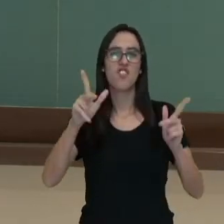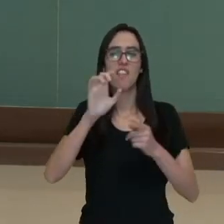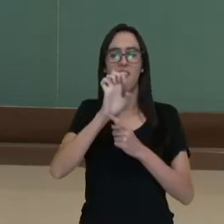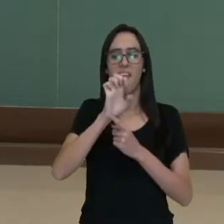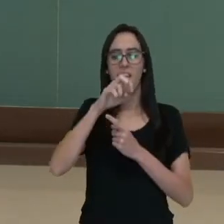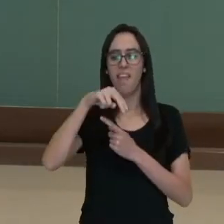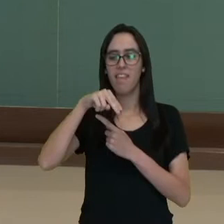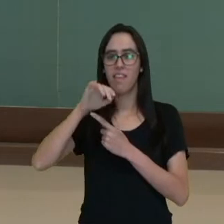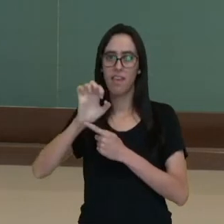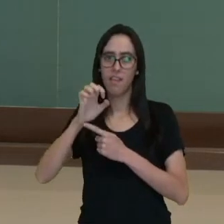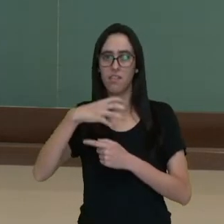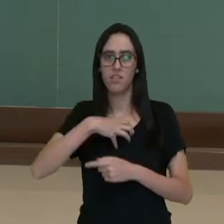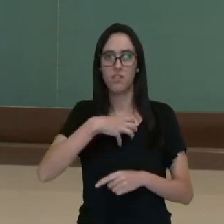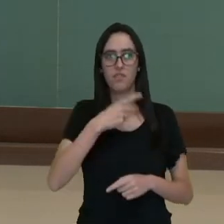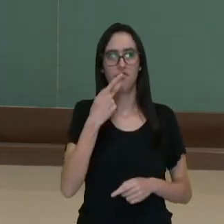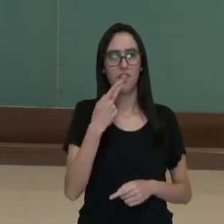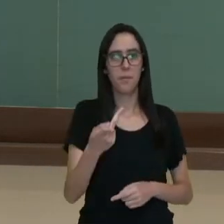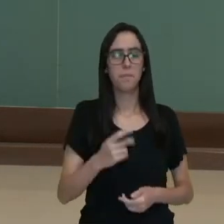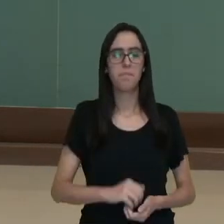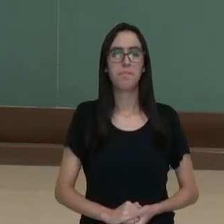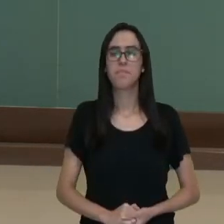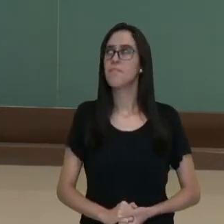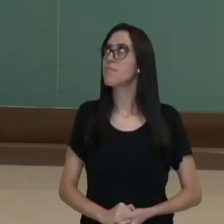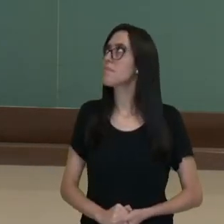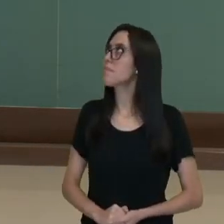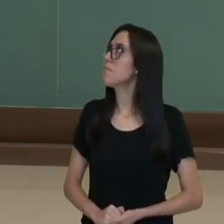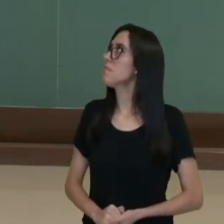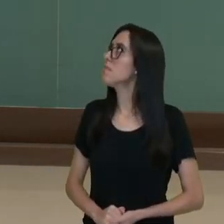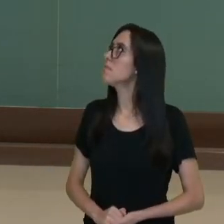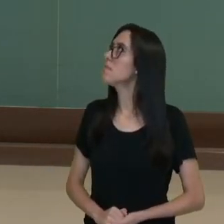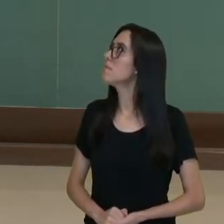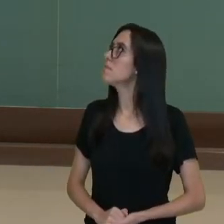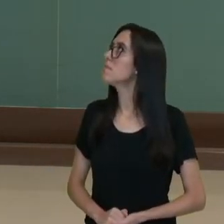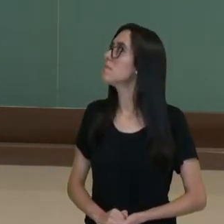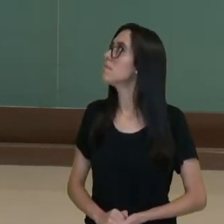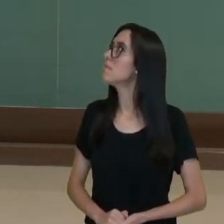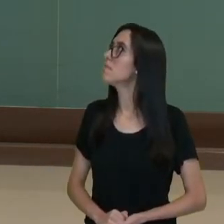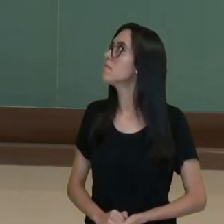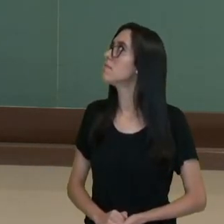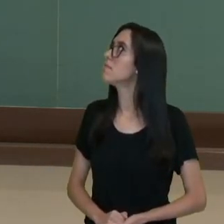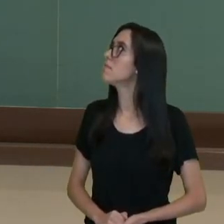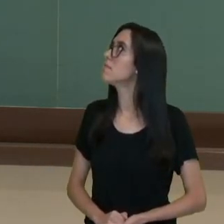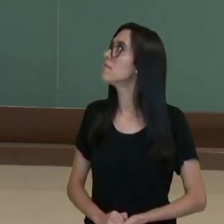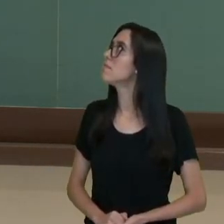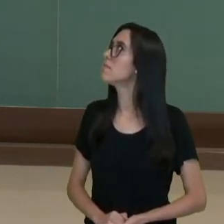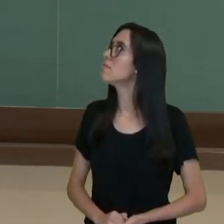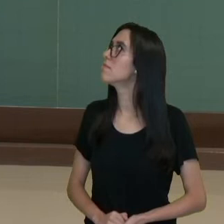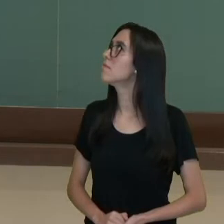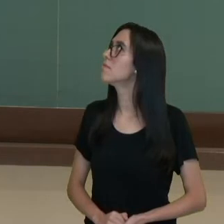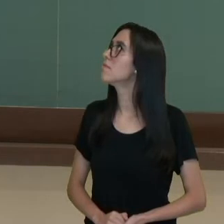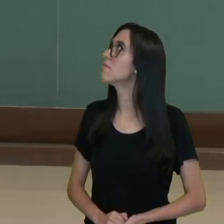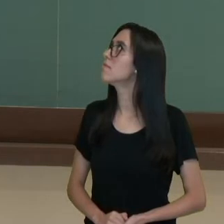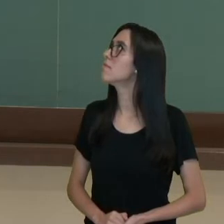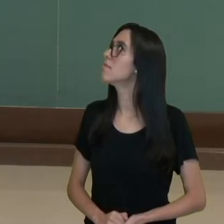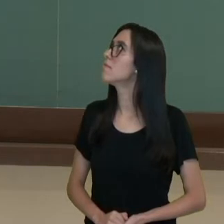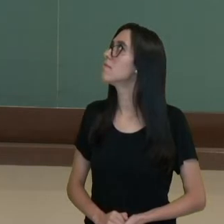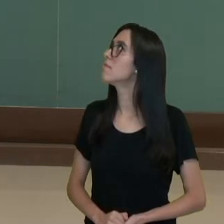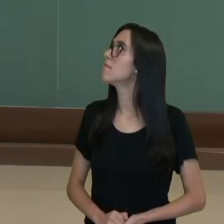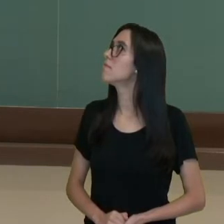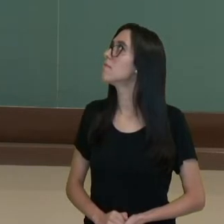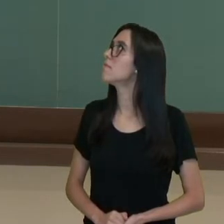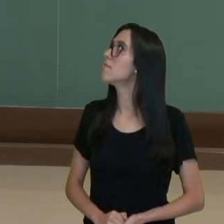Nhandu, né? O, osso, que é o animal, inclusive, tá? O urso.